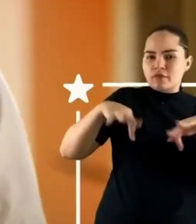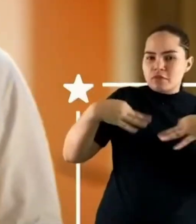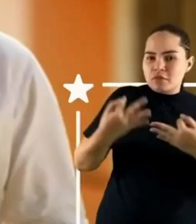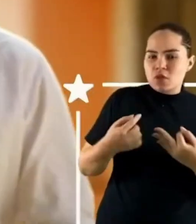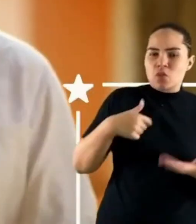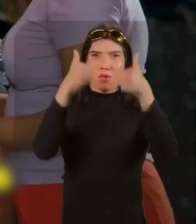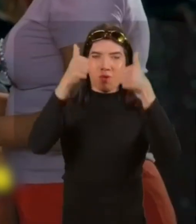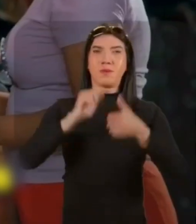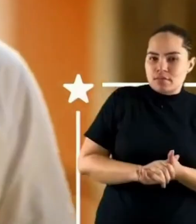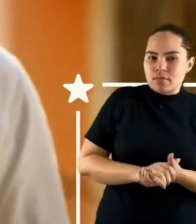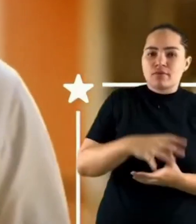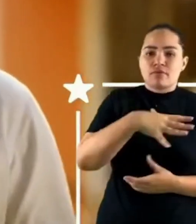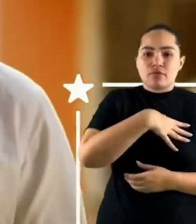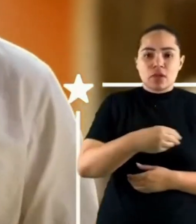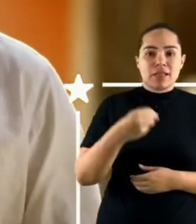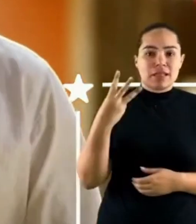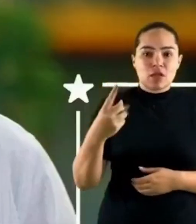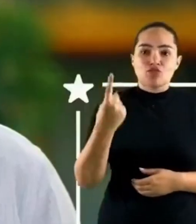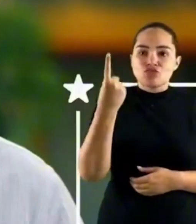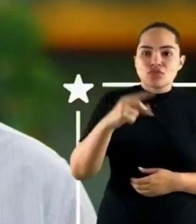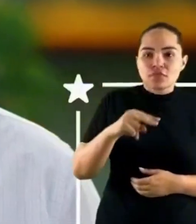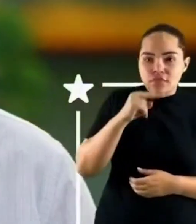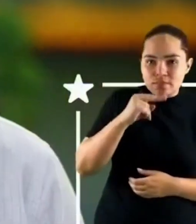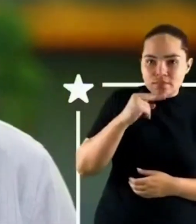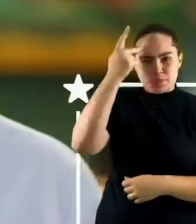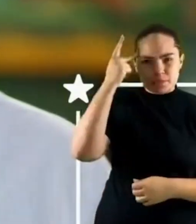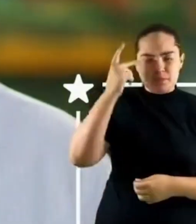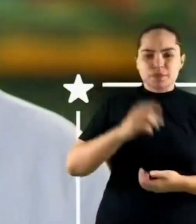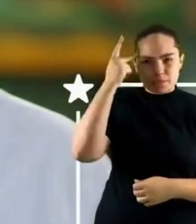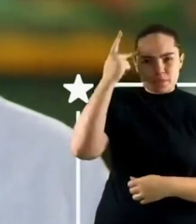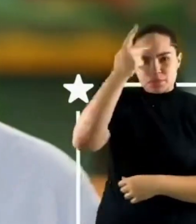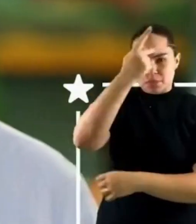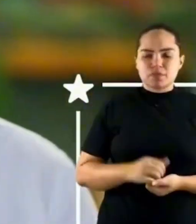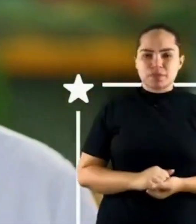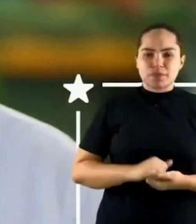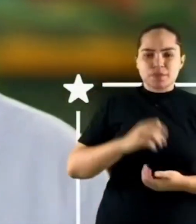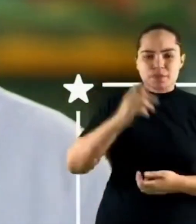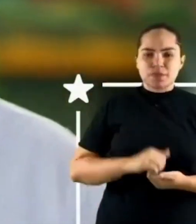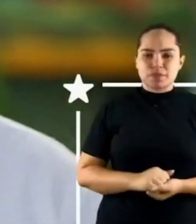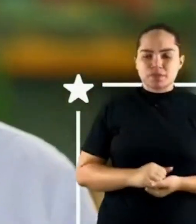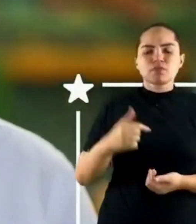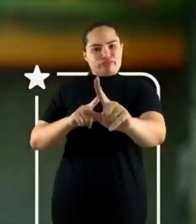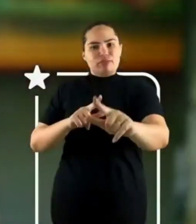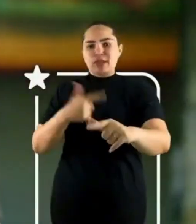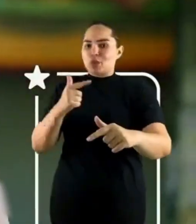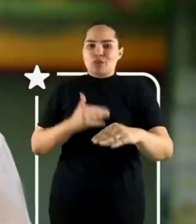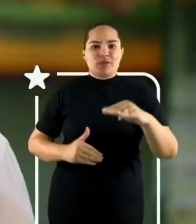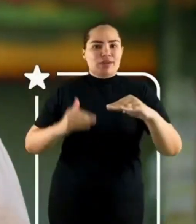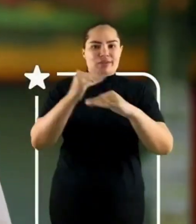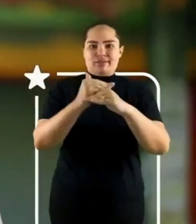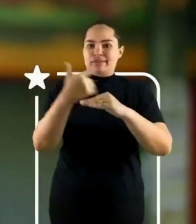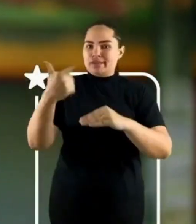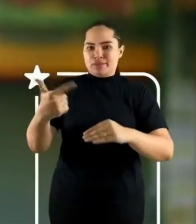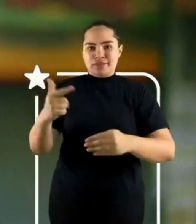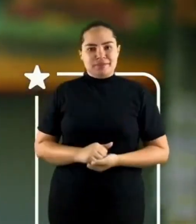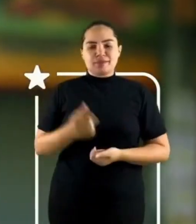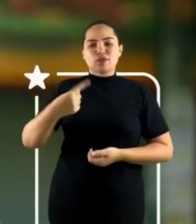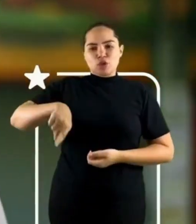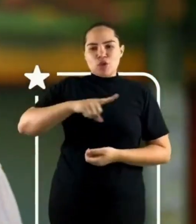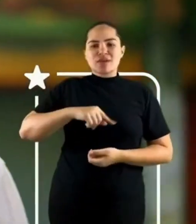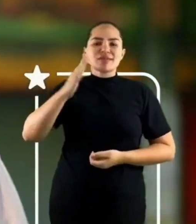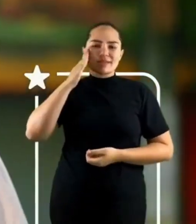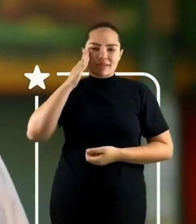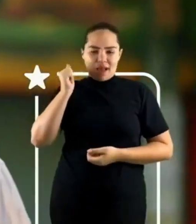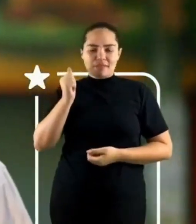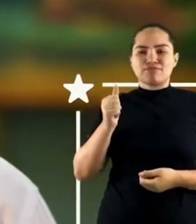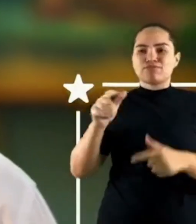casado. Tenho 3 empregos e 1 neto. Sou um homem de fé. Acredito que vai dar tudo errado aí. A gente sabe que a realidade de um bairro pode ser